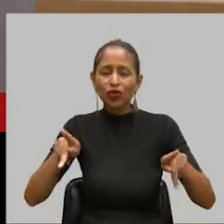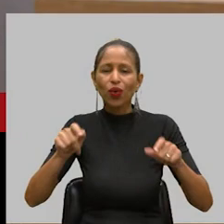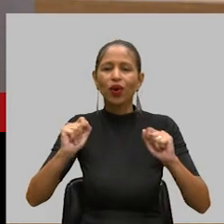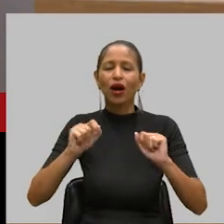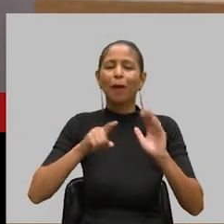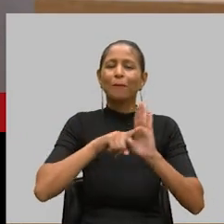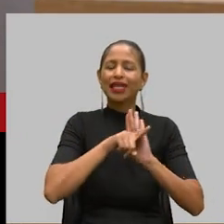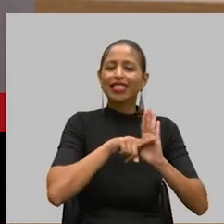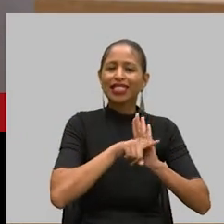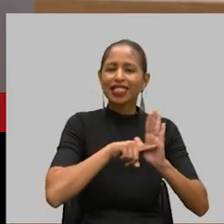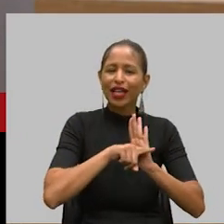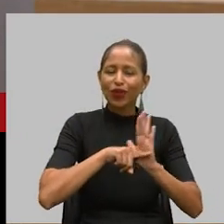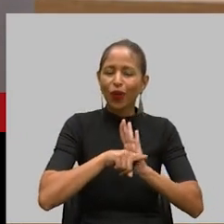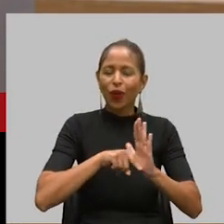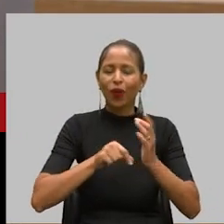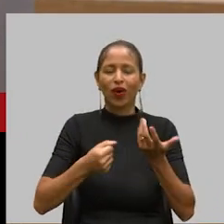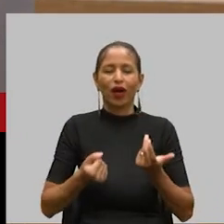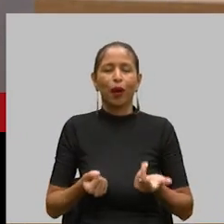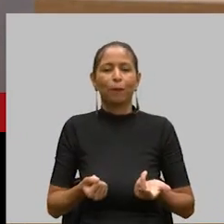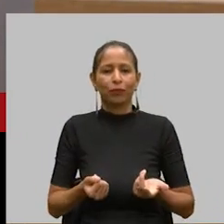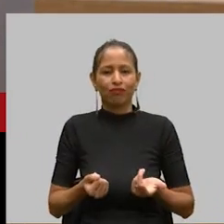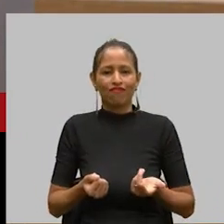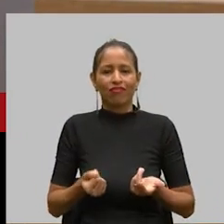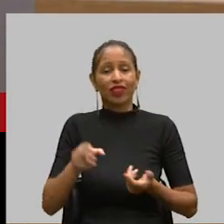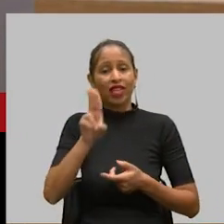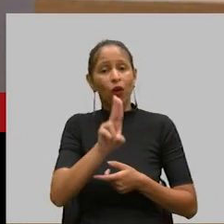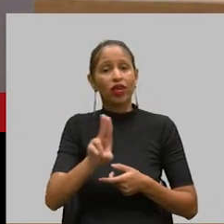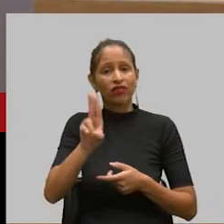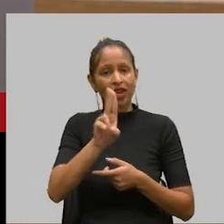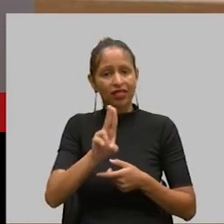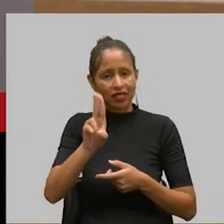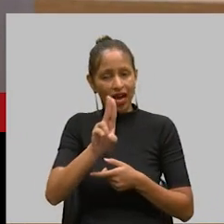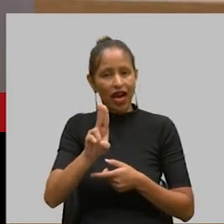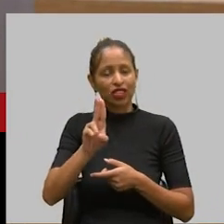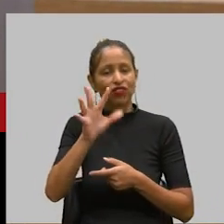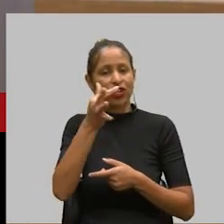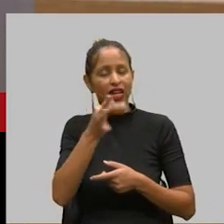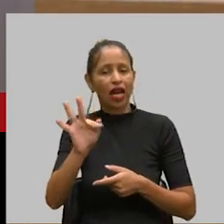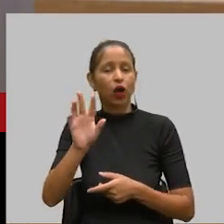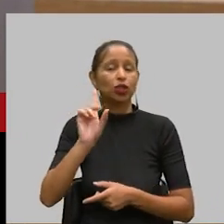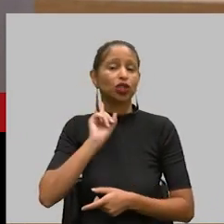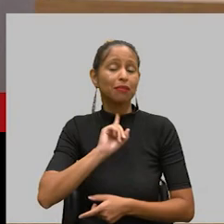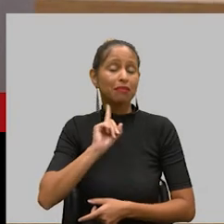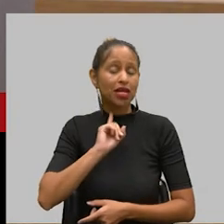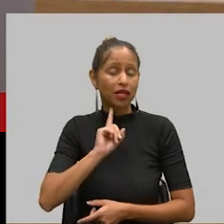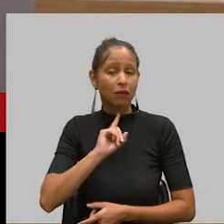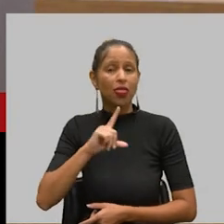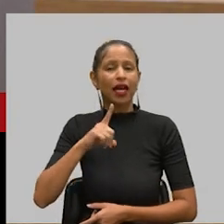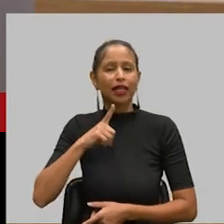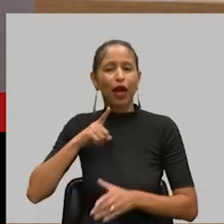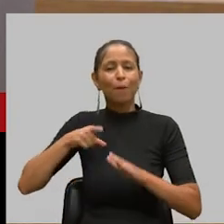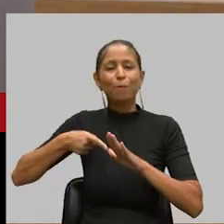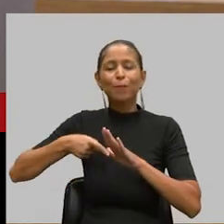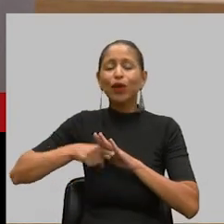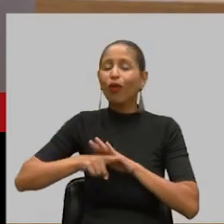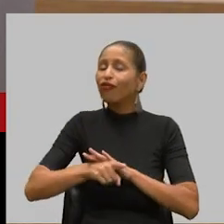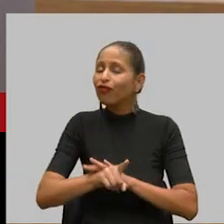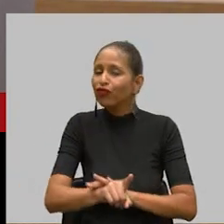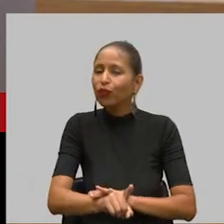pesquisadora eh da Universidade Federal de Minas Gerais e que tem um profundo